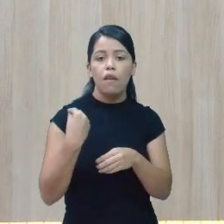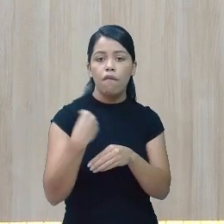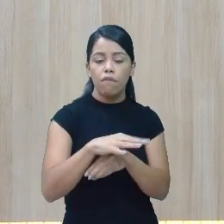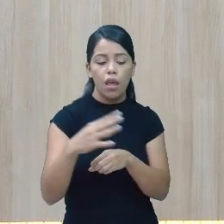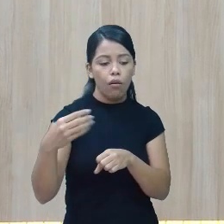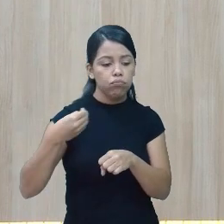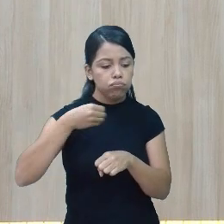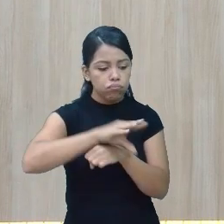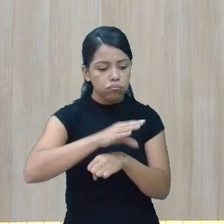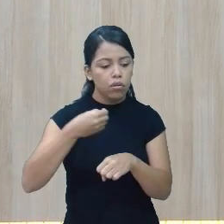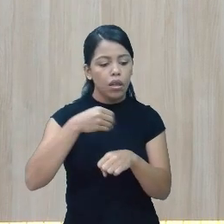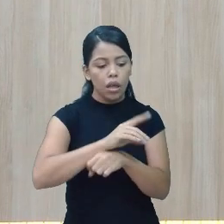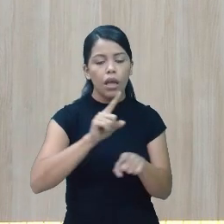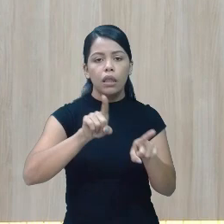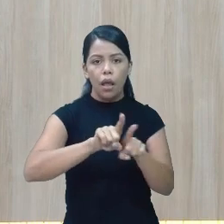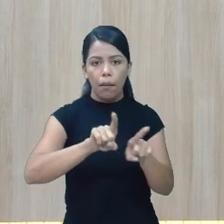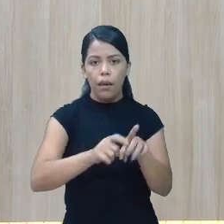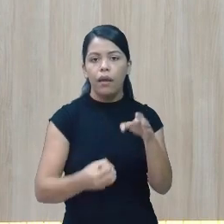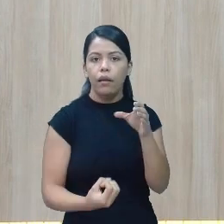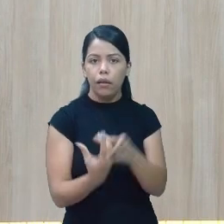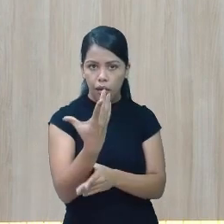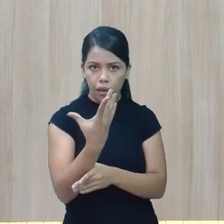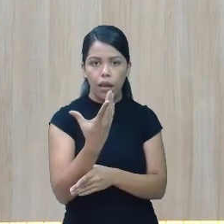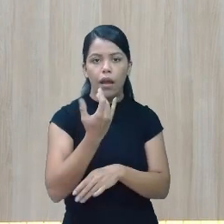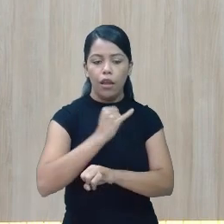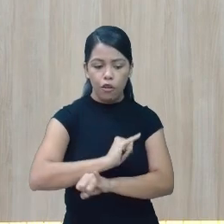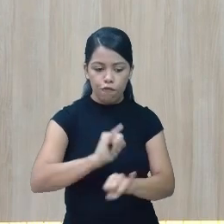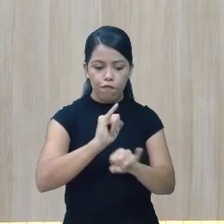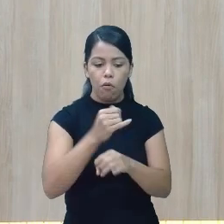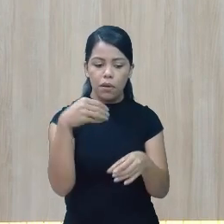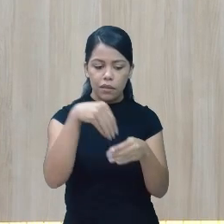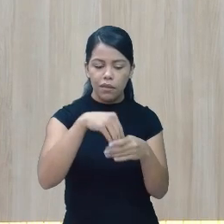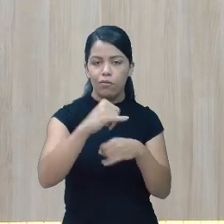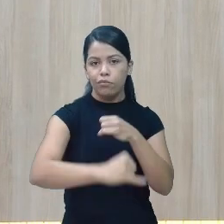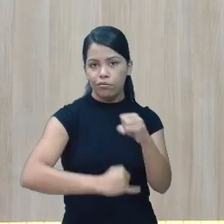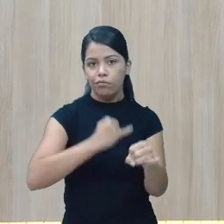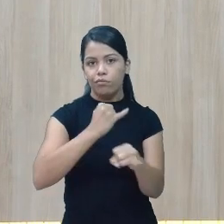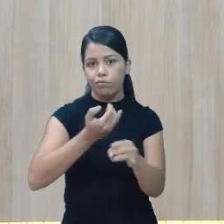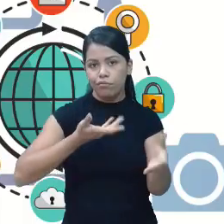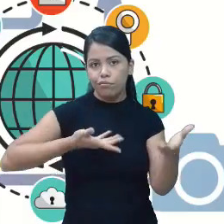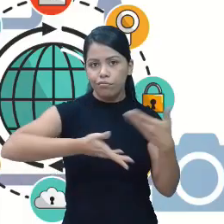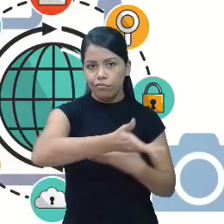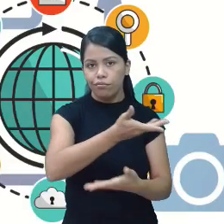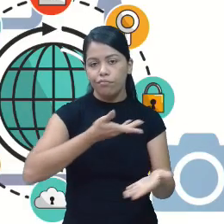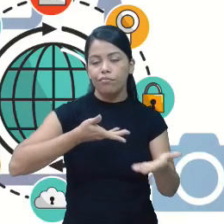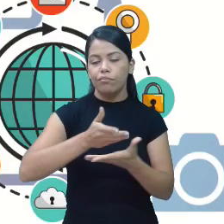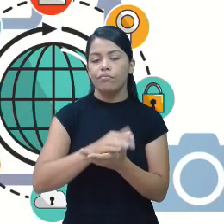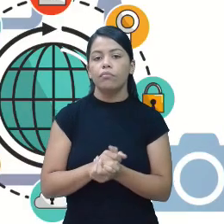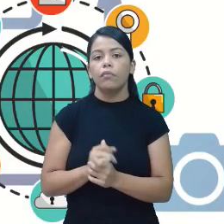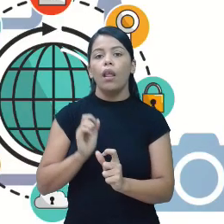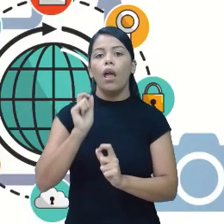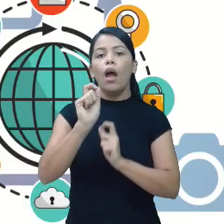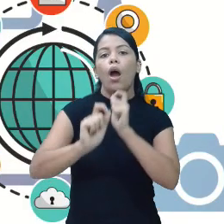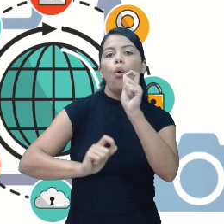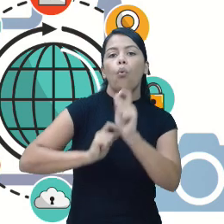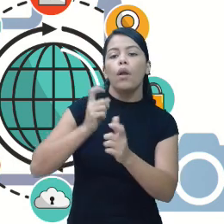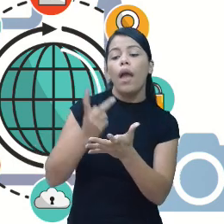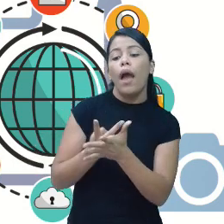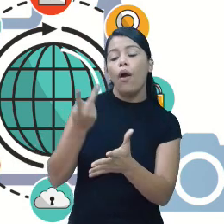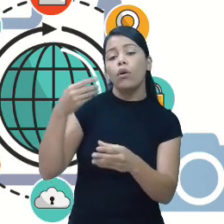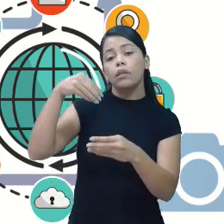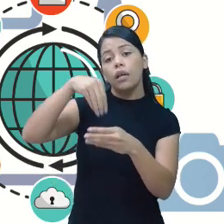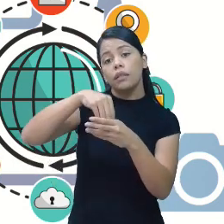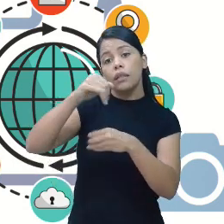certo? Então, para essa primeira parte aí, a gente compreender, eu trago uma pergunta, né? O que acontece na internet em